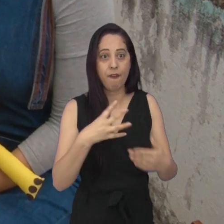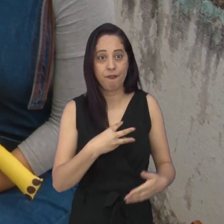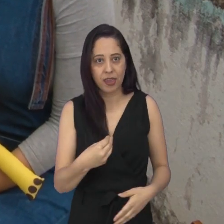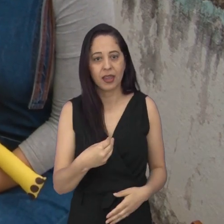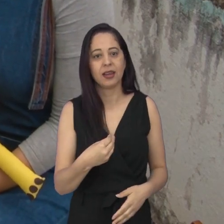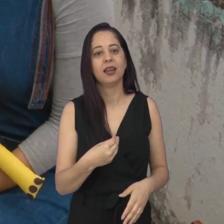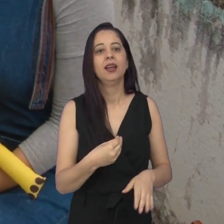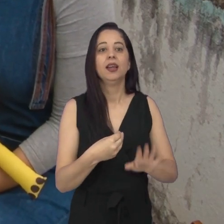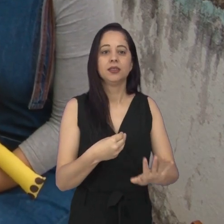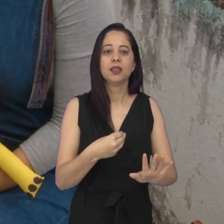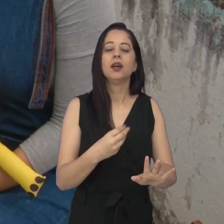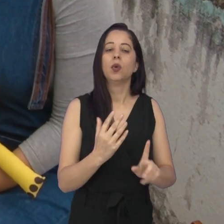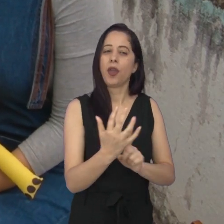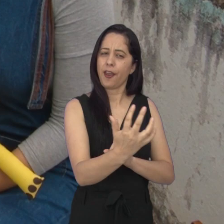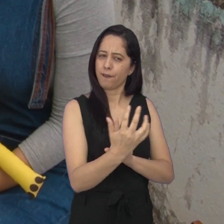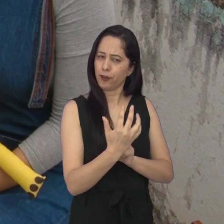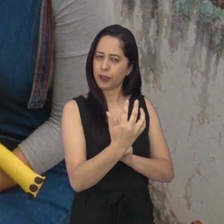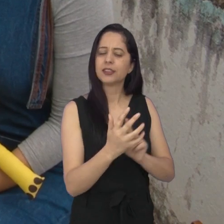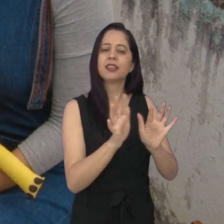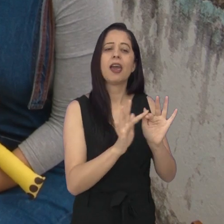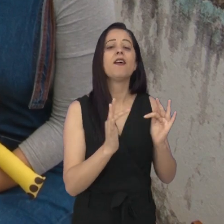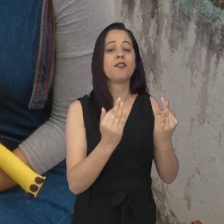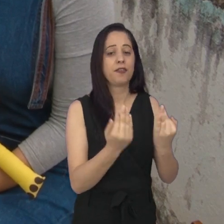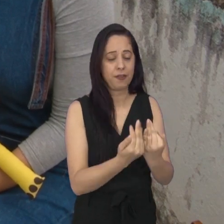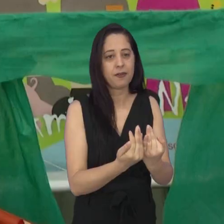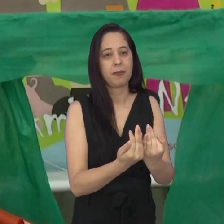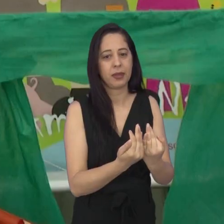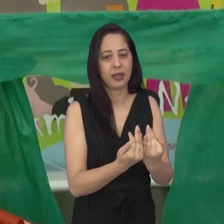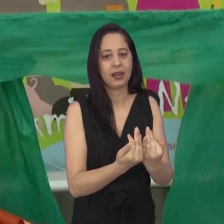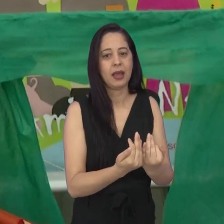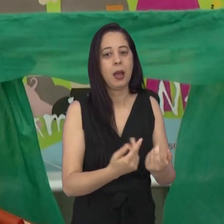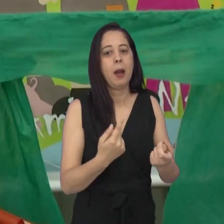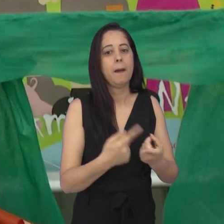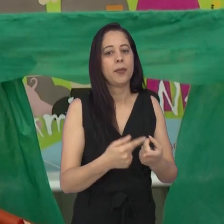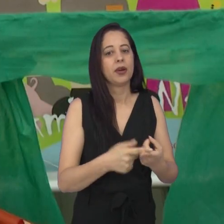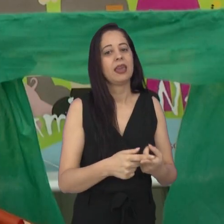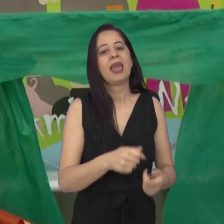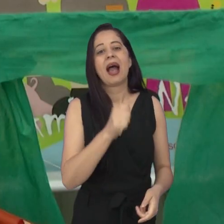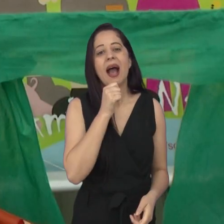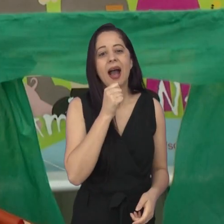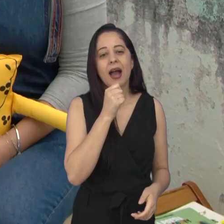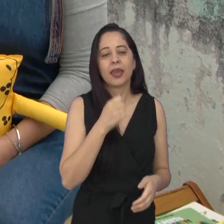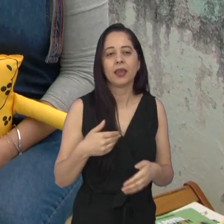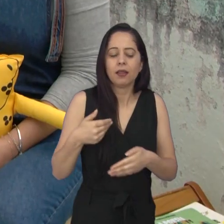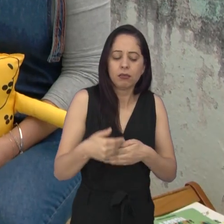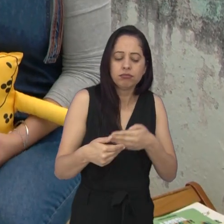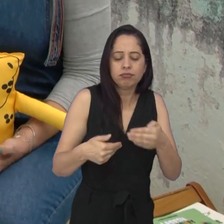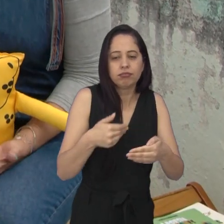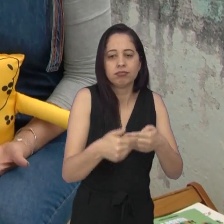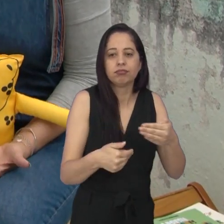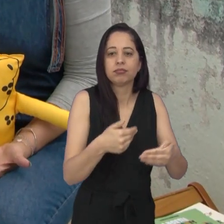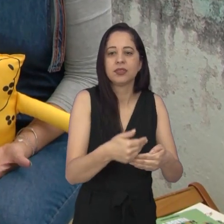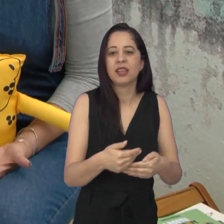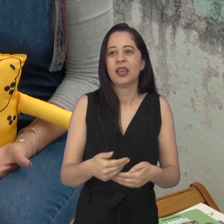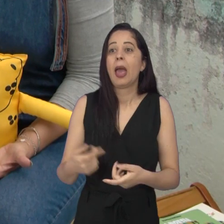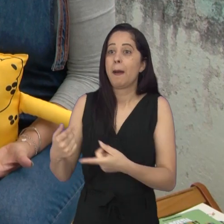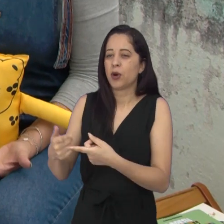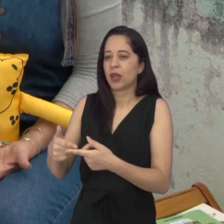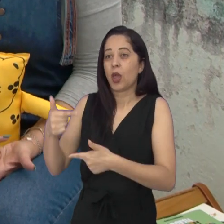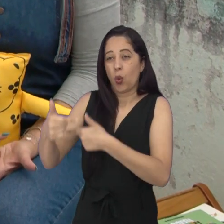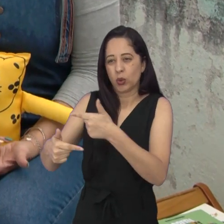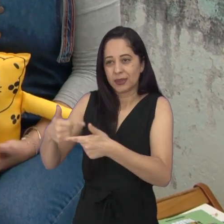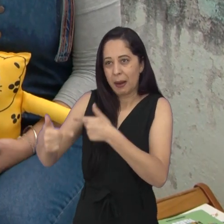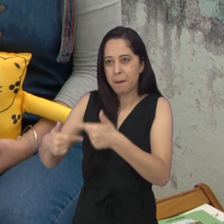isso influencia bastante na família, porque a gente está descobrindo as coisas, eu estou caminhando. Não é né? tão comum